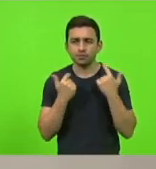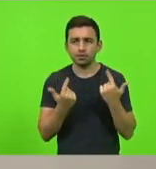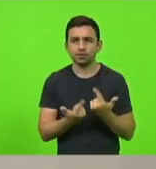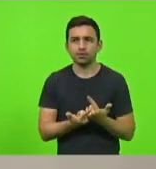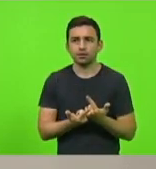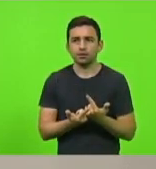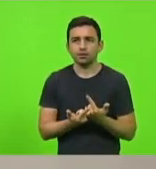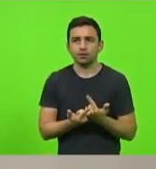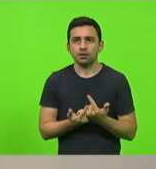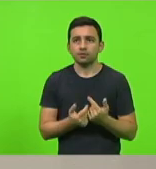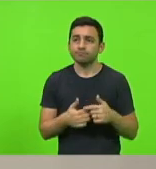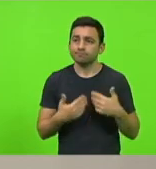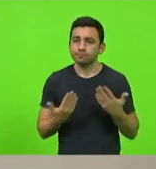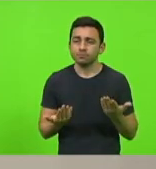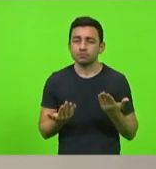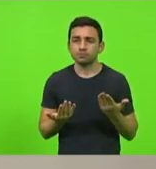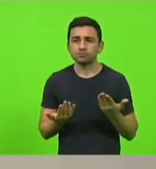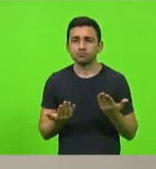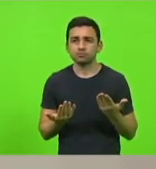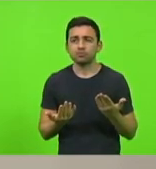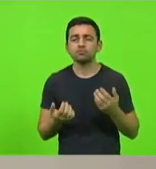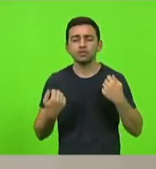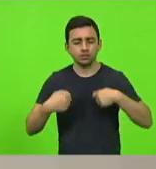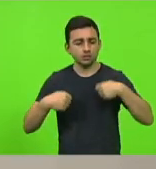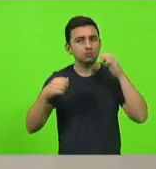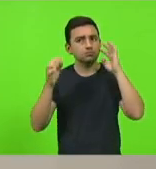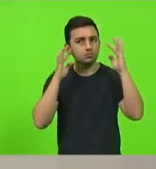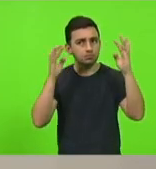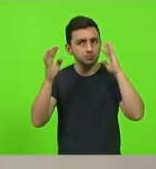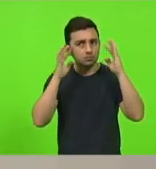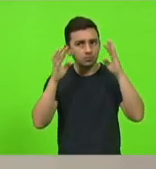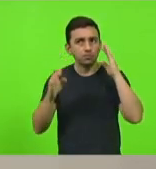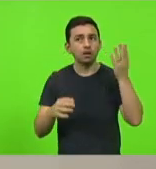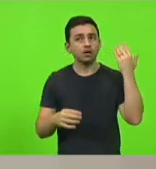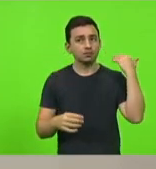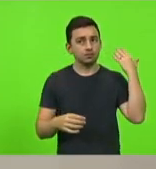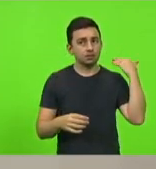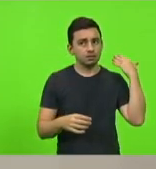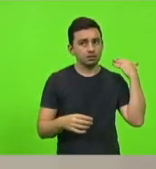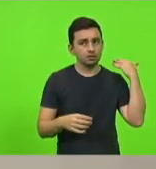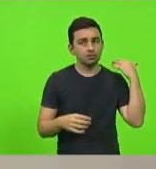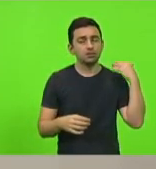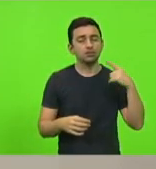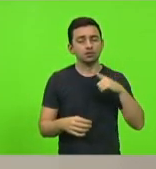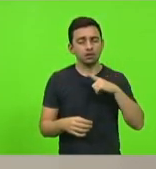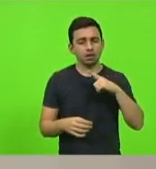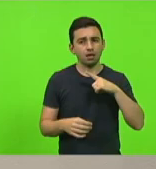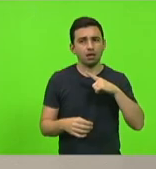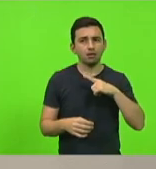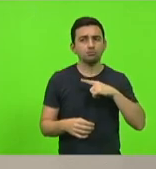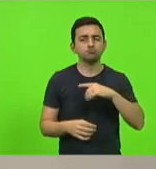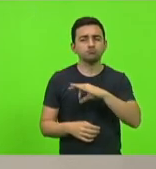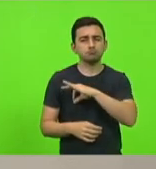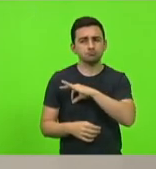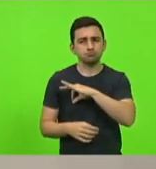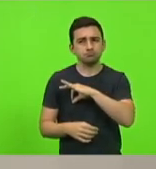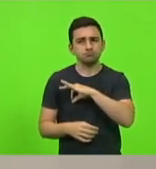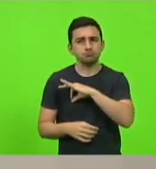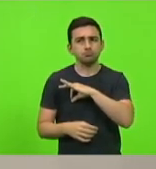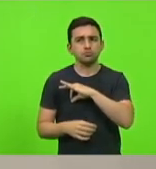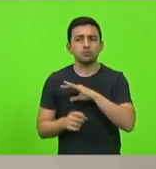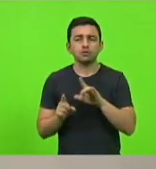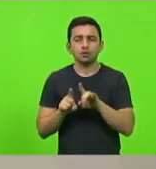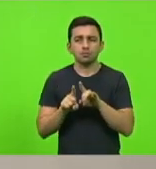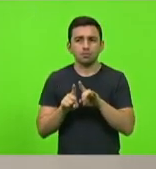É, sem dúvida alguma, uma reflexão do que o passado distinguiu aos oficiais e praças, mas que agora pode e